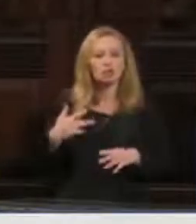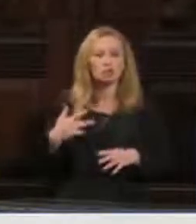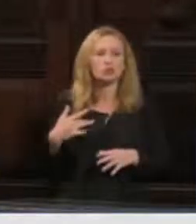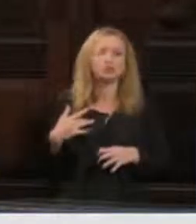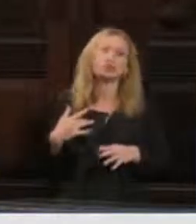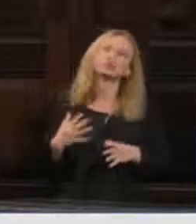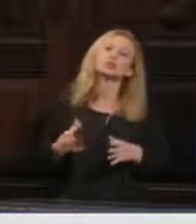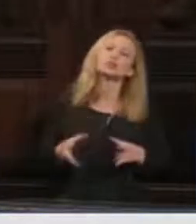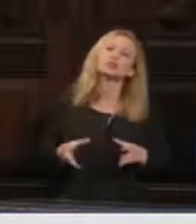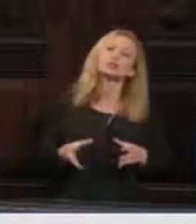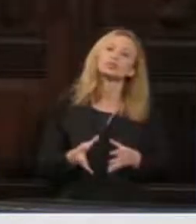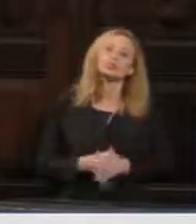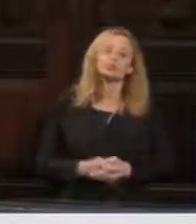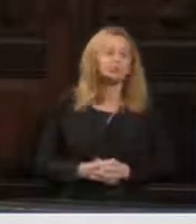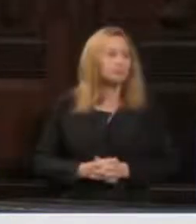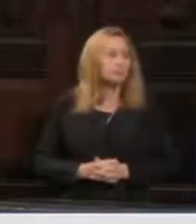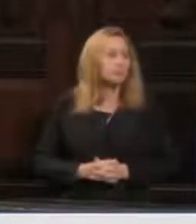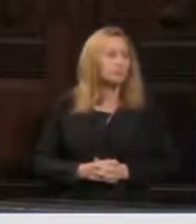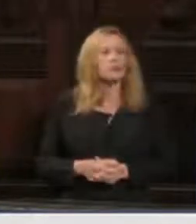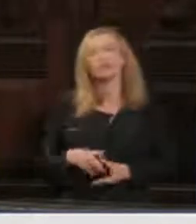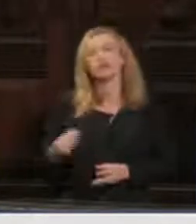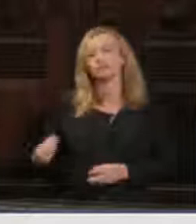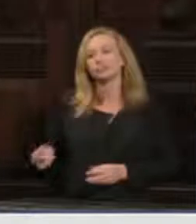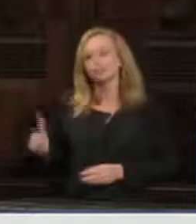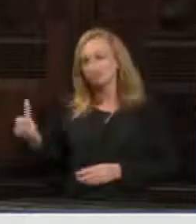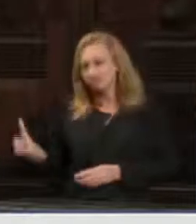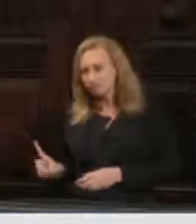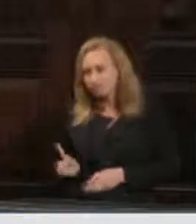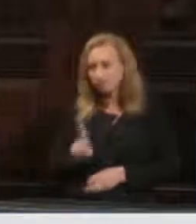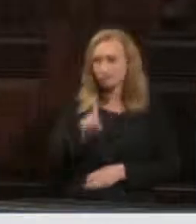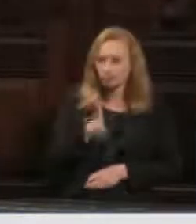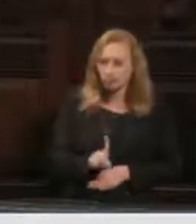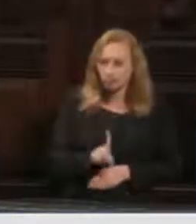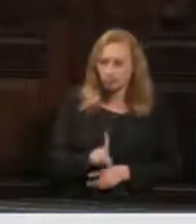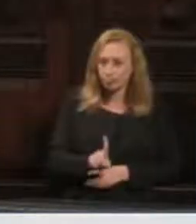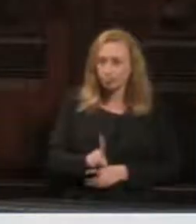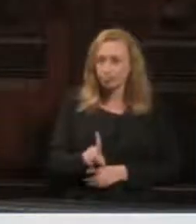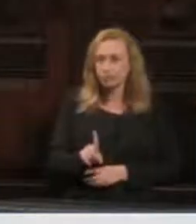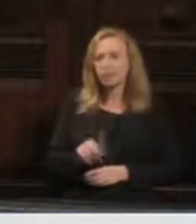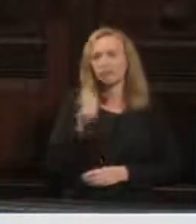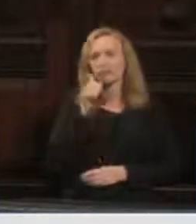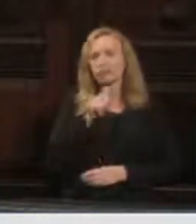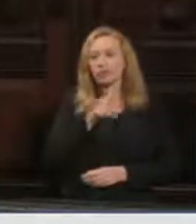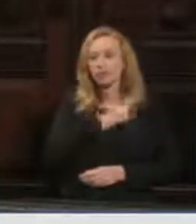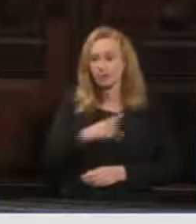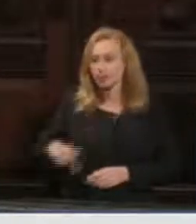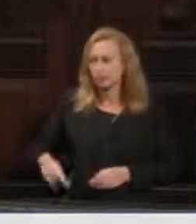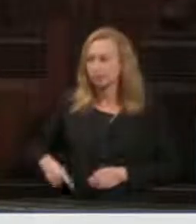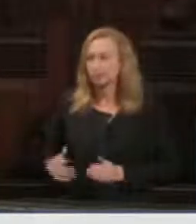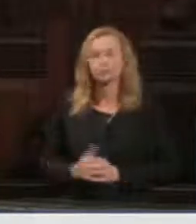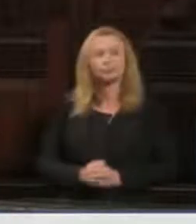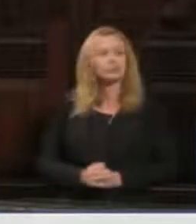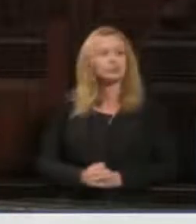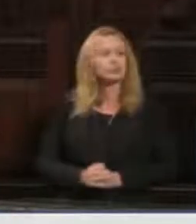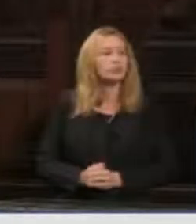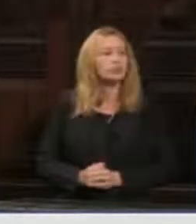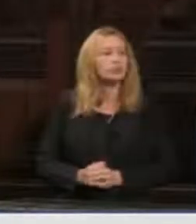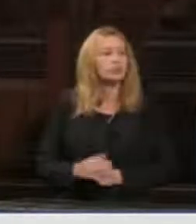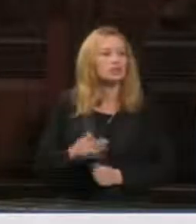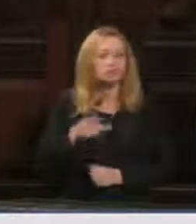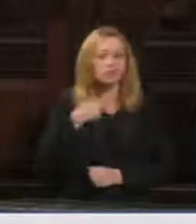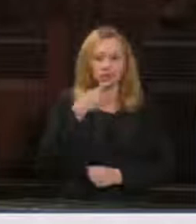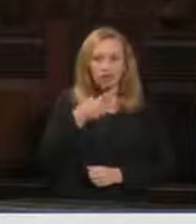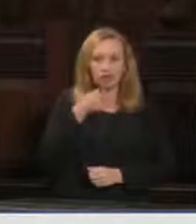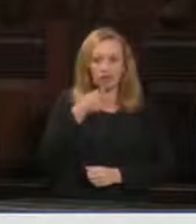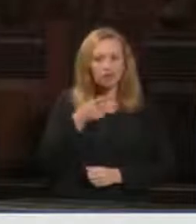fluminense. No entanto, eu venho aqui, senhora deputada, senhora presidente, para trazer uma denúncia